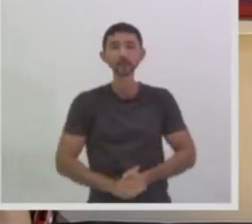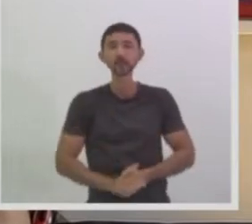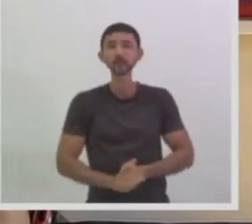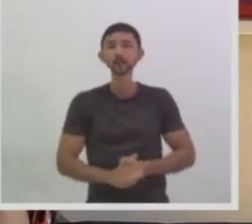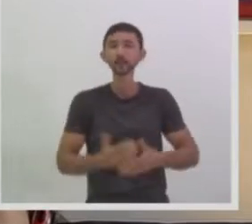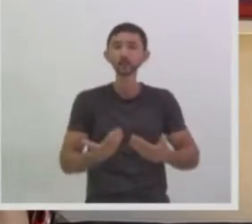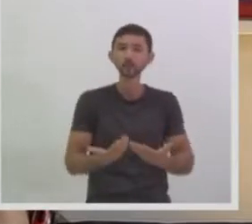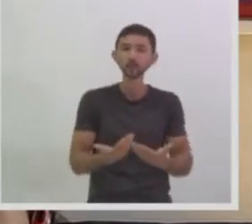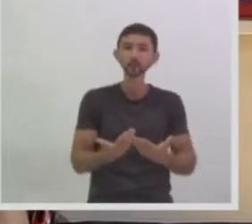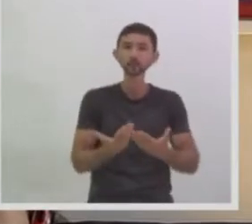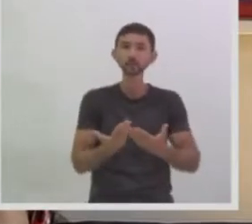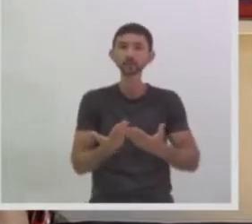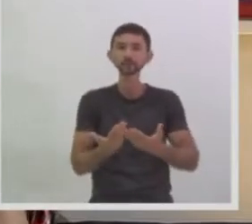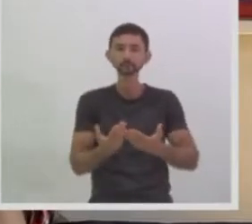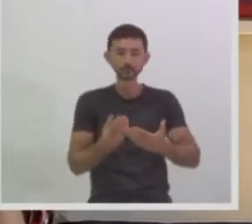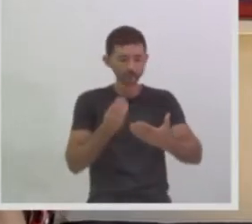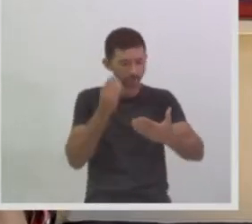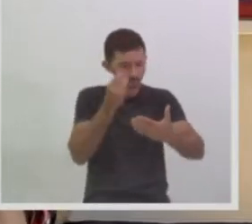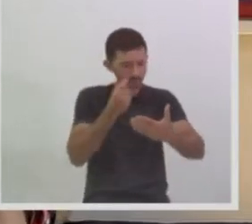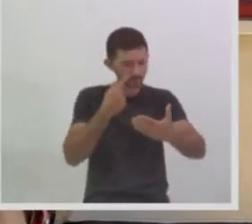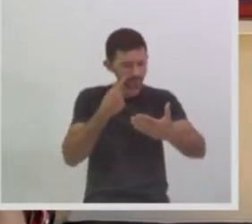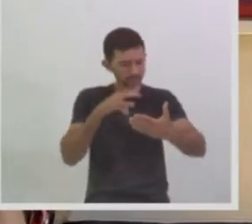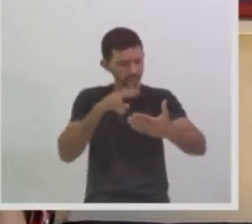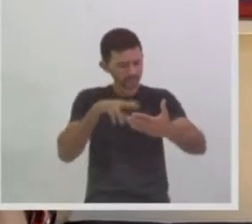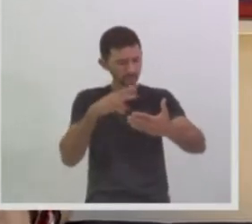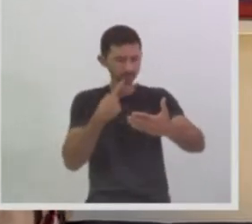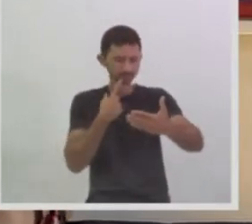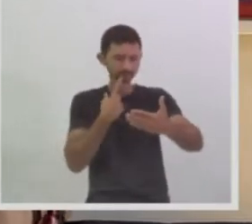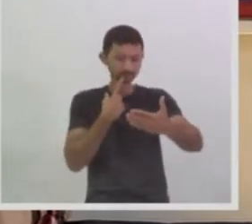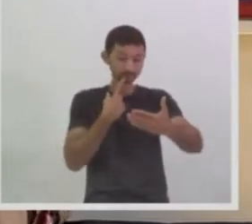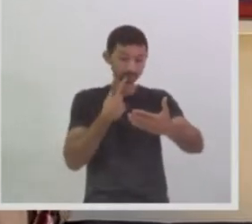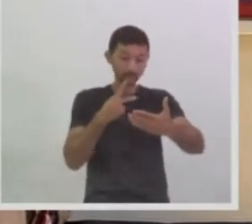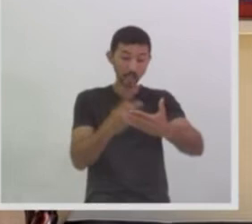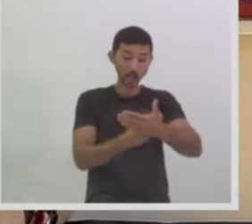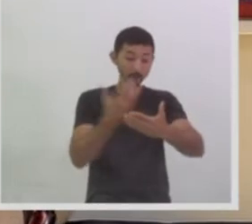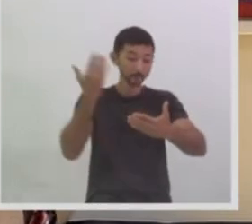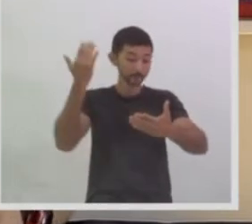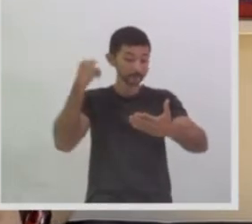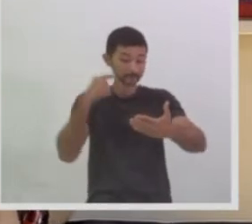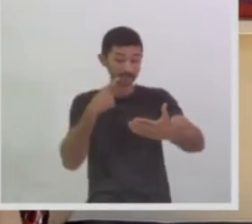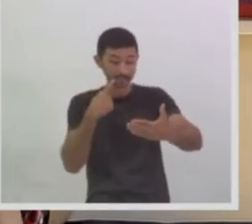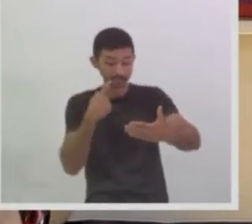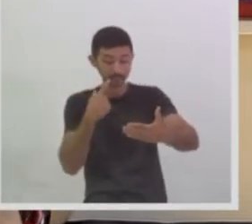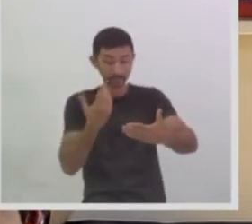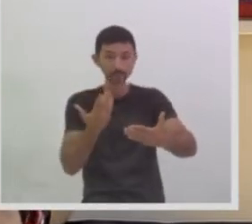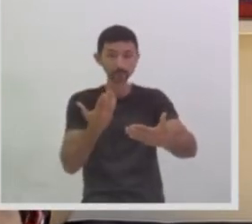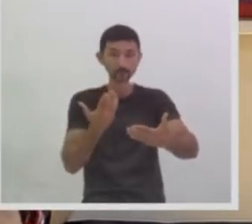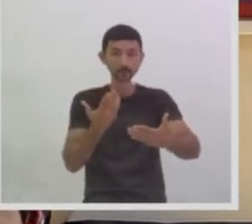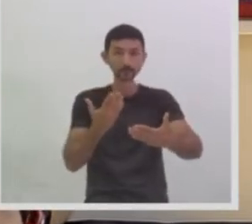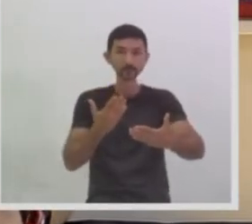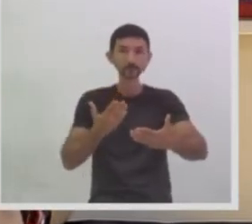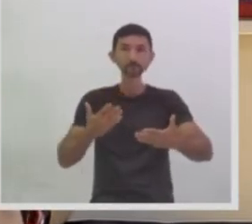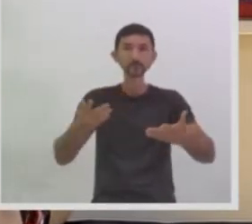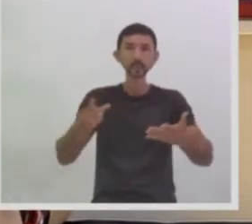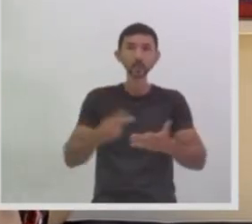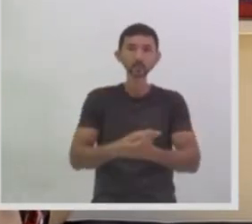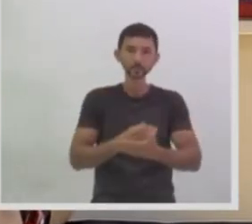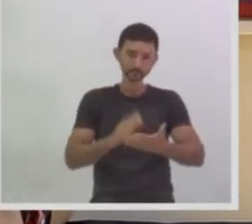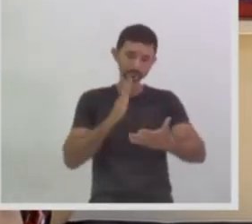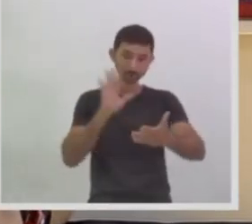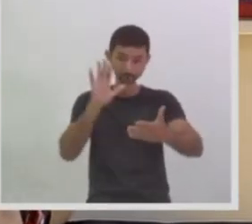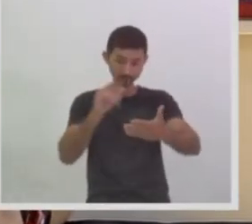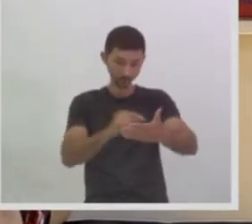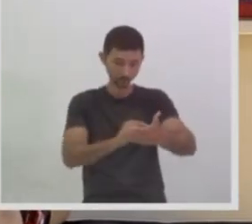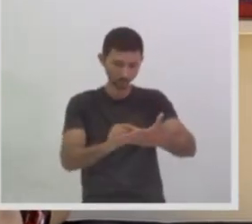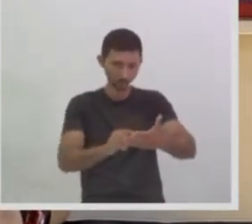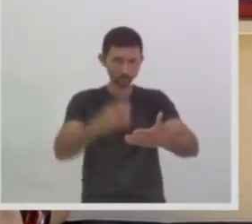quando nós vamos analisar alguma coisa que aconteceu no passado, geralmente está escrito lá,